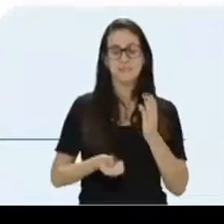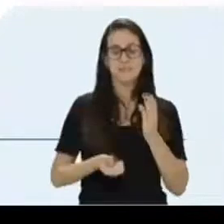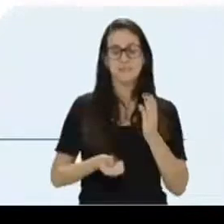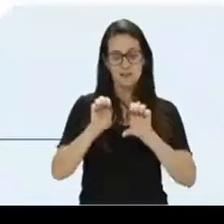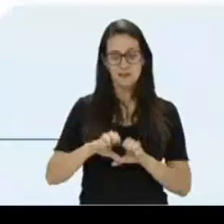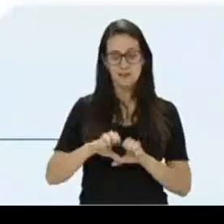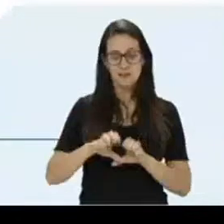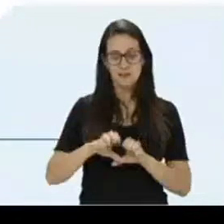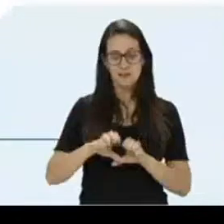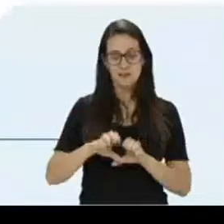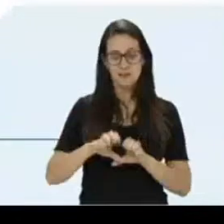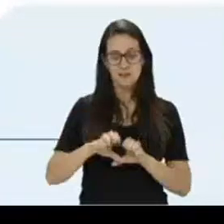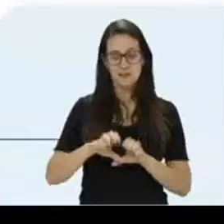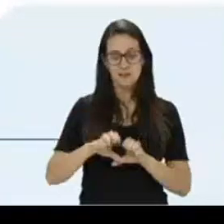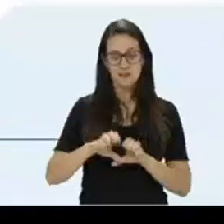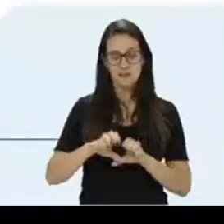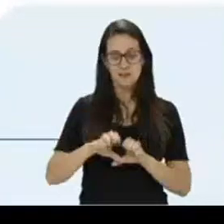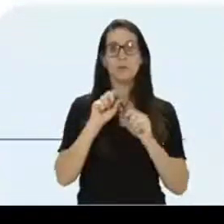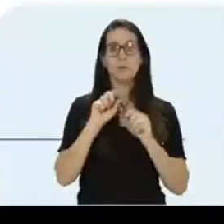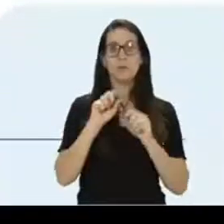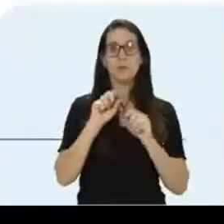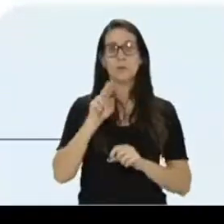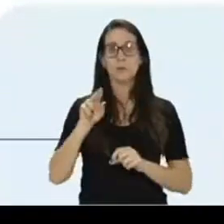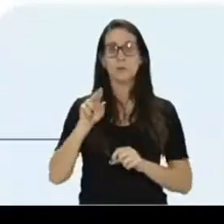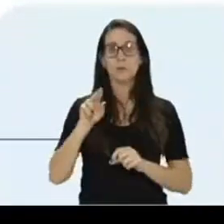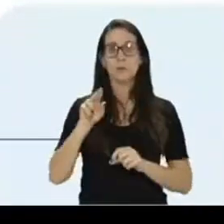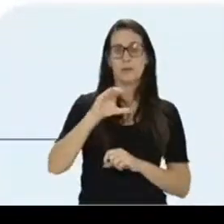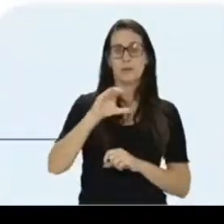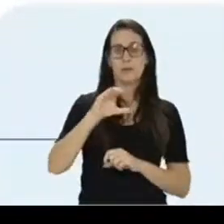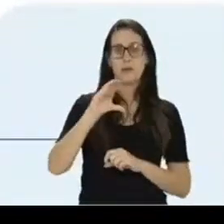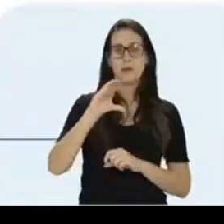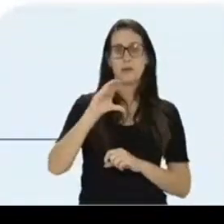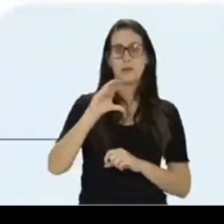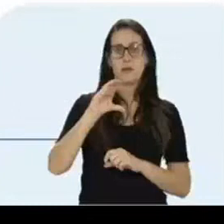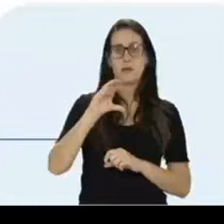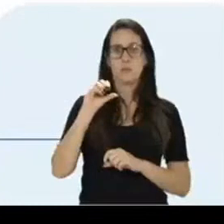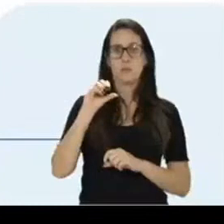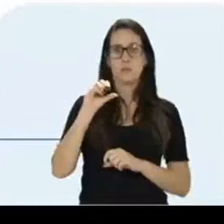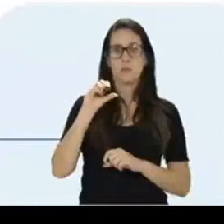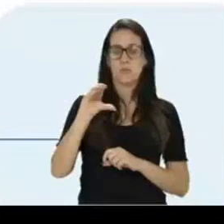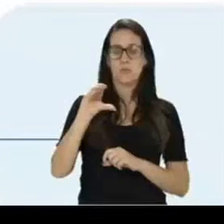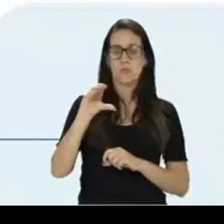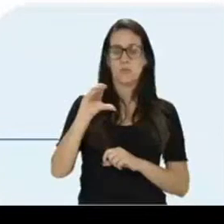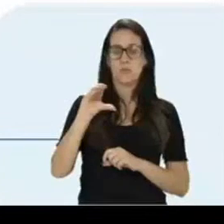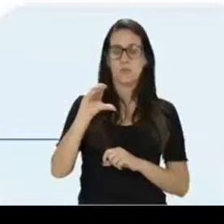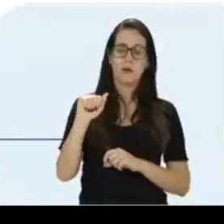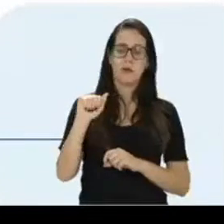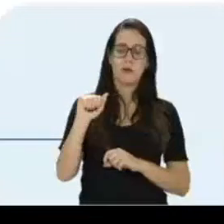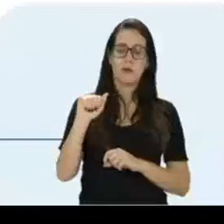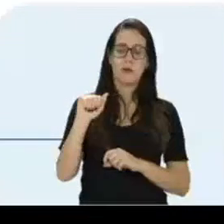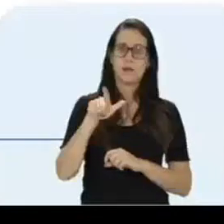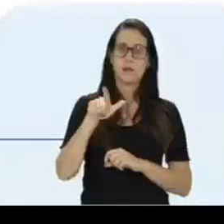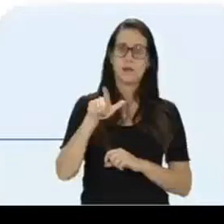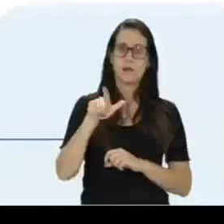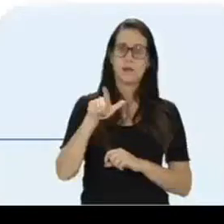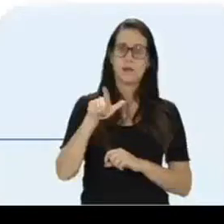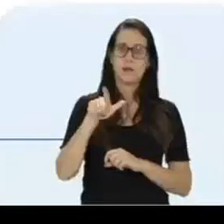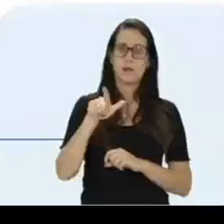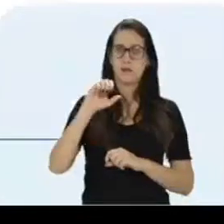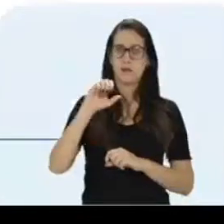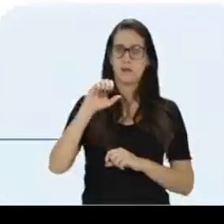de glicocálix. Então, eles formam uma rede na face externa da membrana